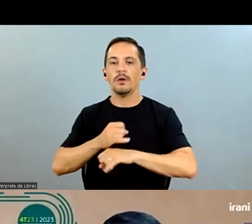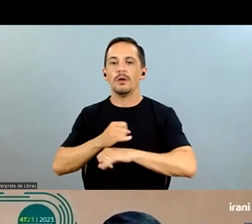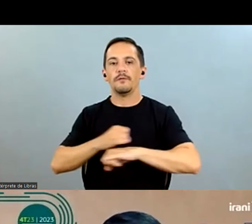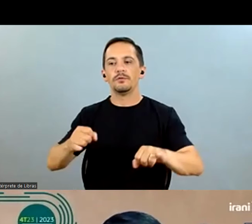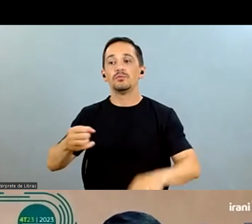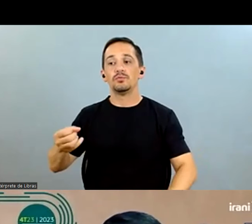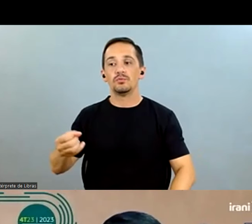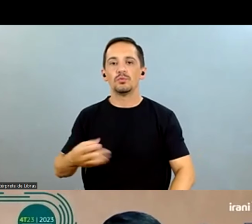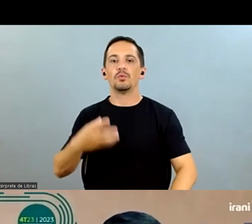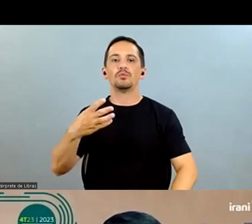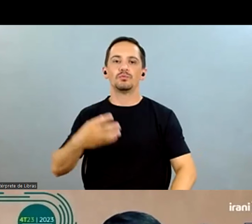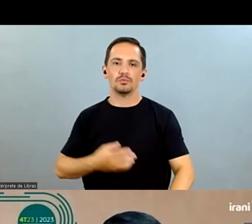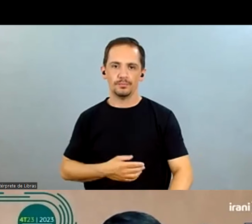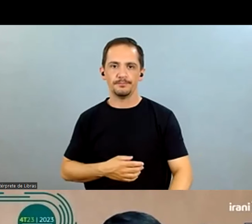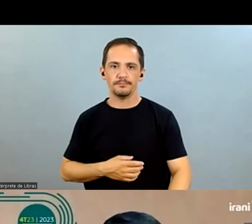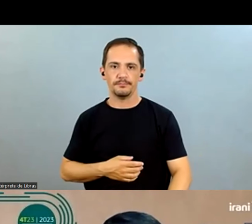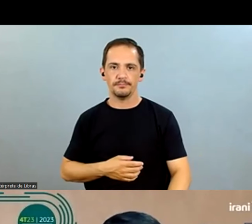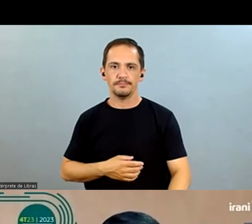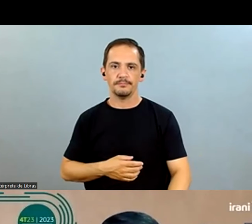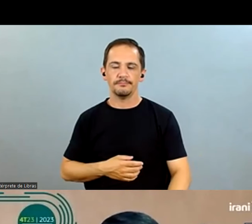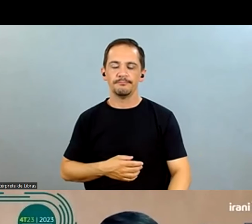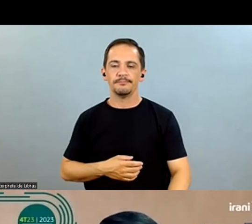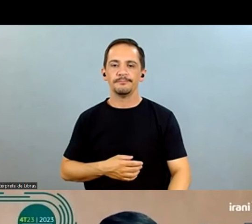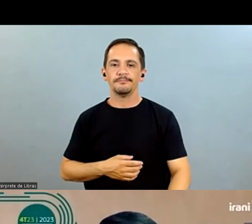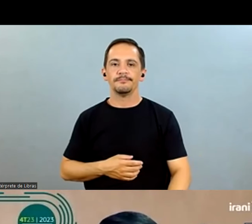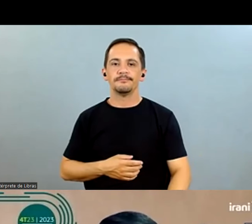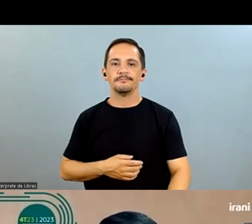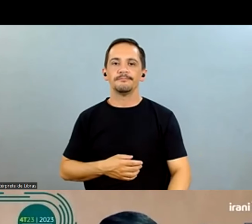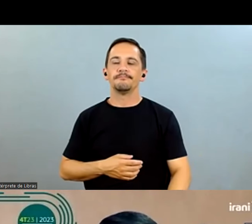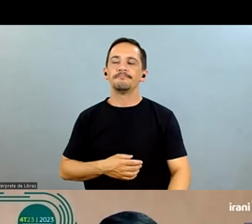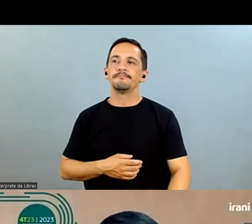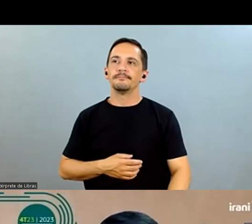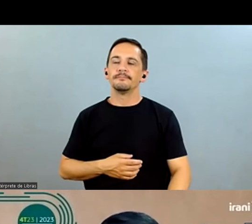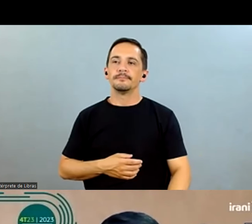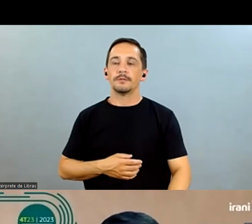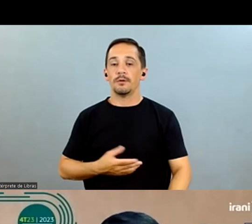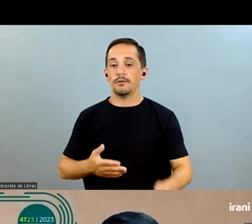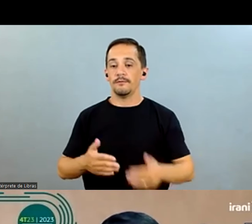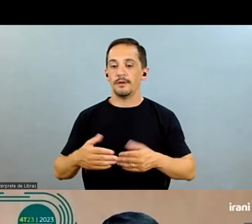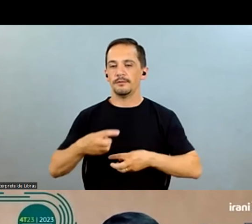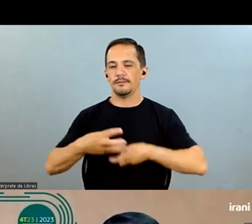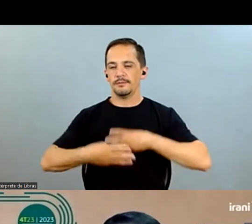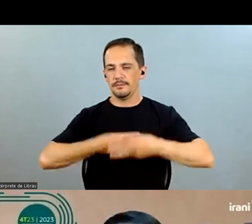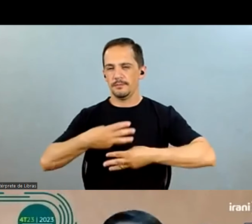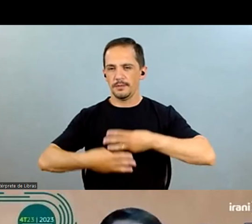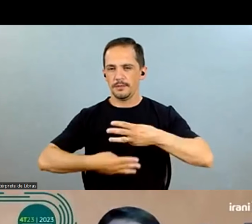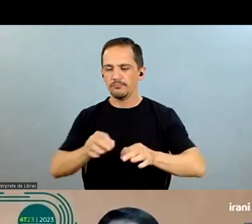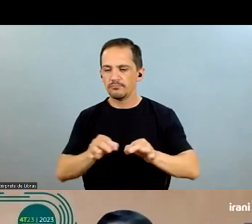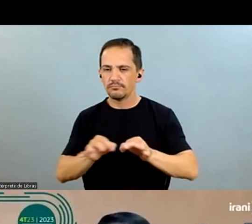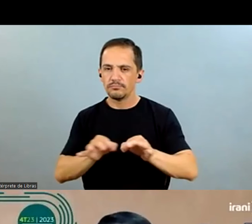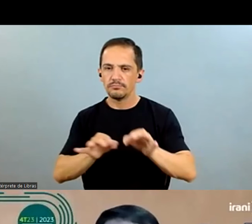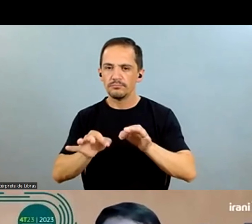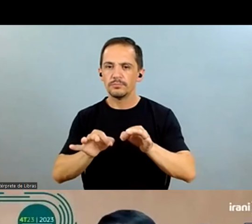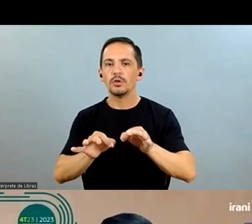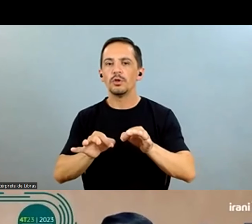desalavancagem já iniciando aí nos próximos trimestres e isso vai vai abrir espaço aí para um novo ciclo de investimento